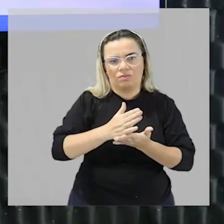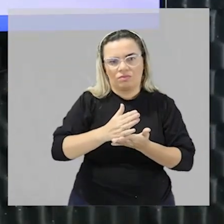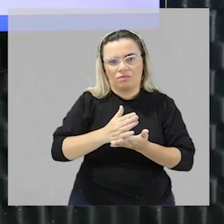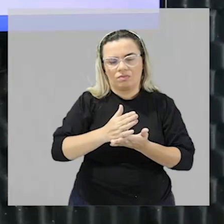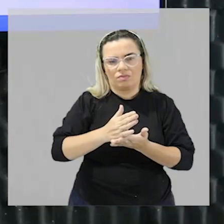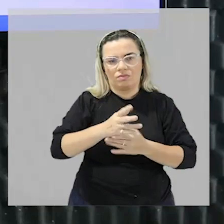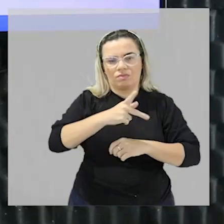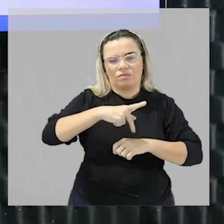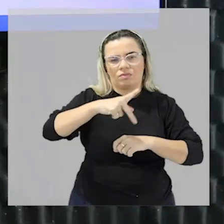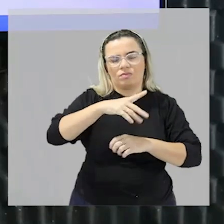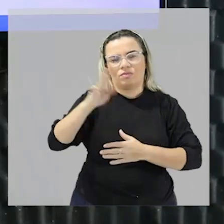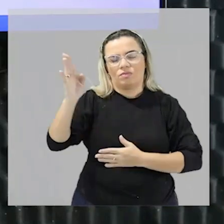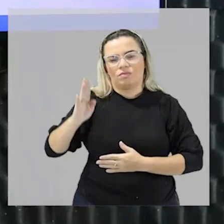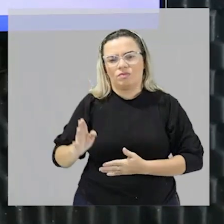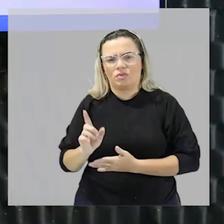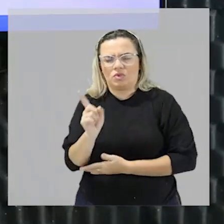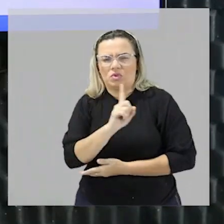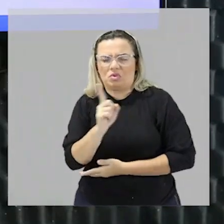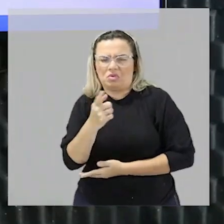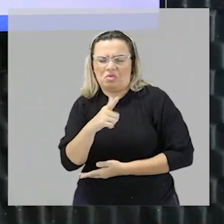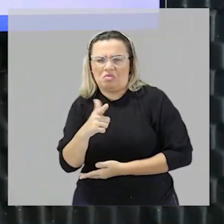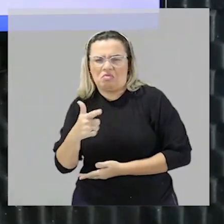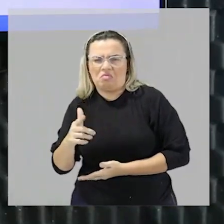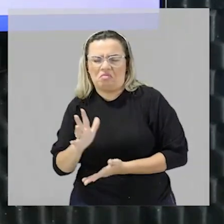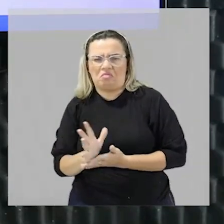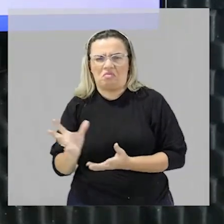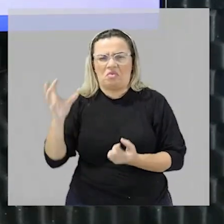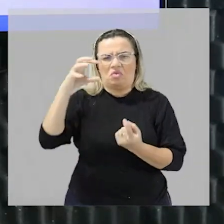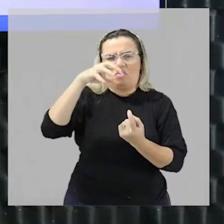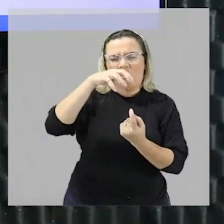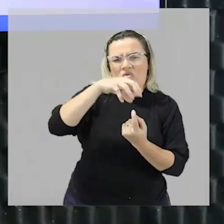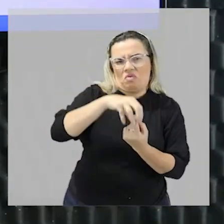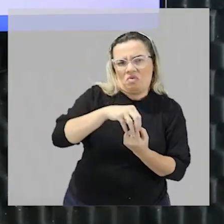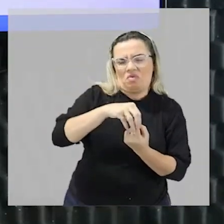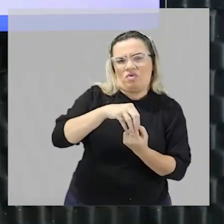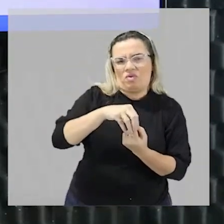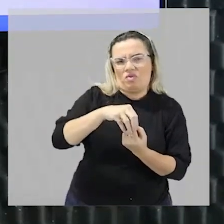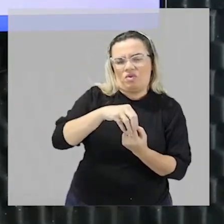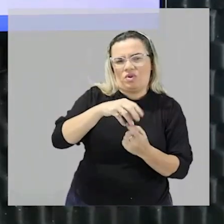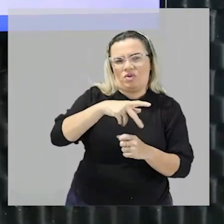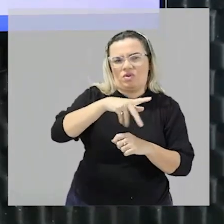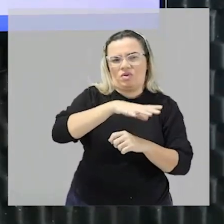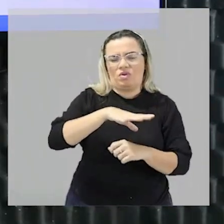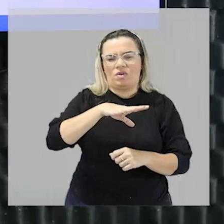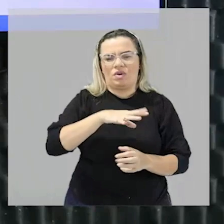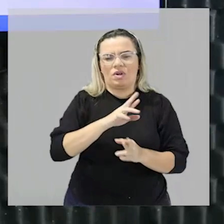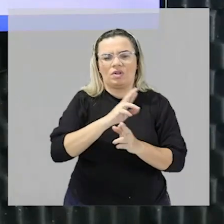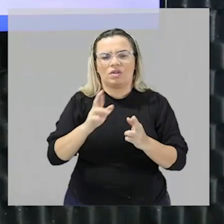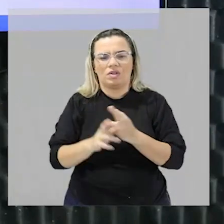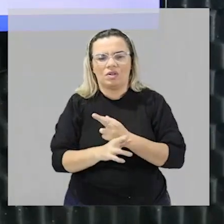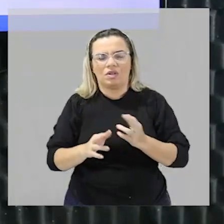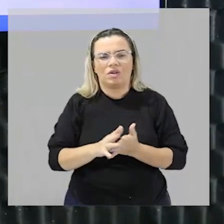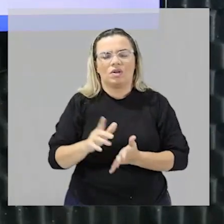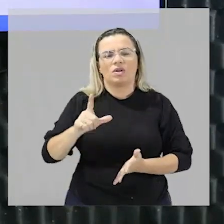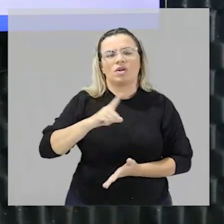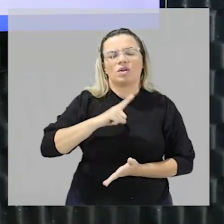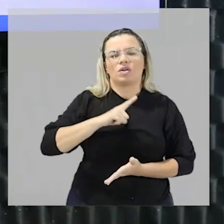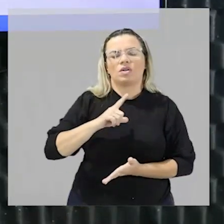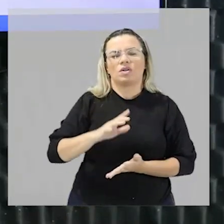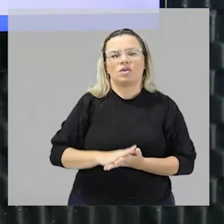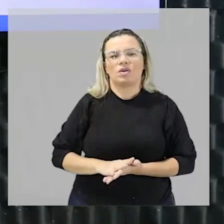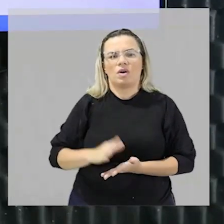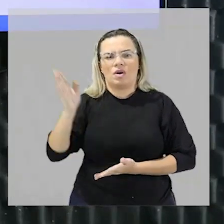brasileiro. Você não tem mais aquela coroa portuguesa, você tem um Estado brasileiro, você tem a